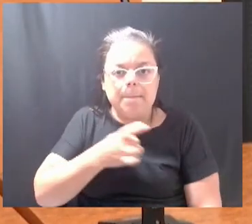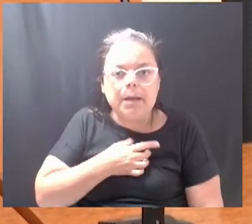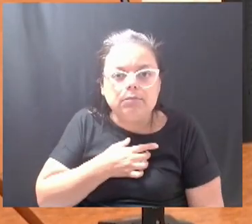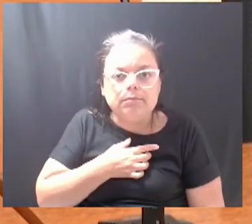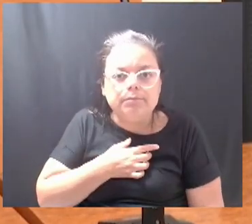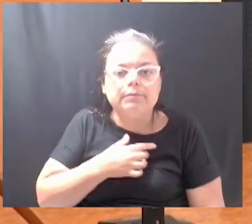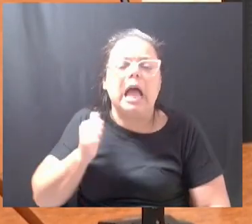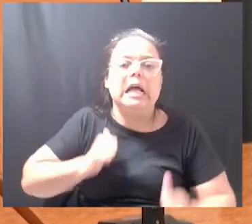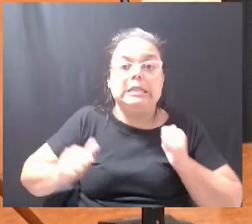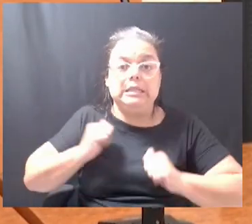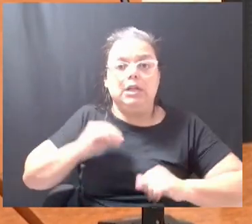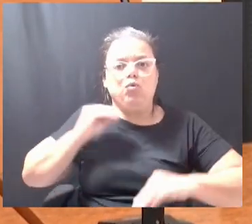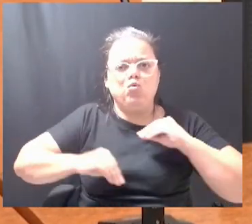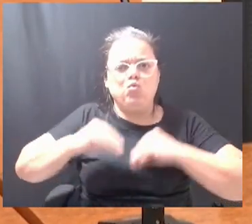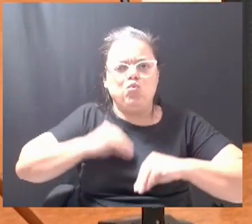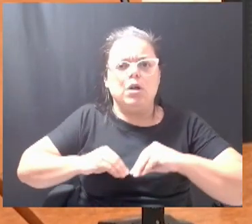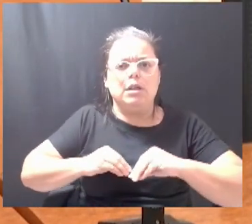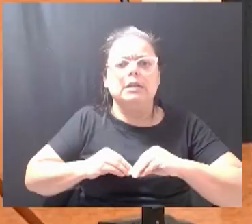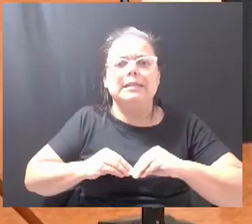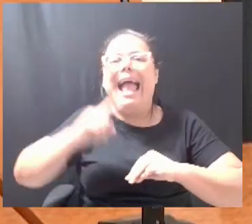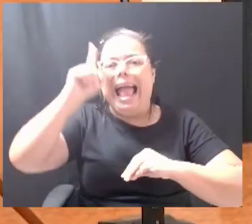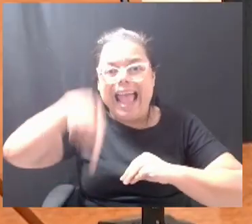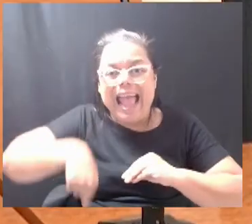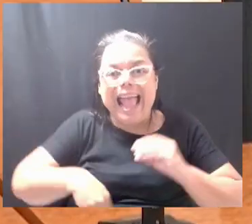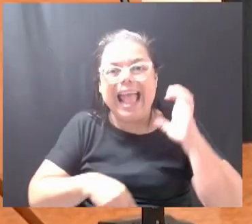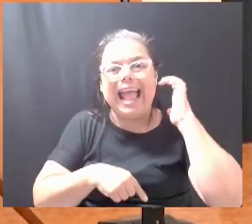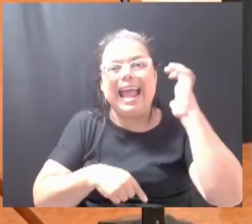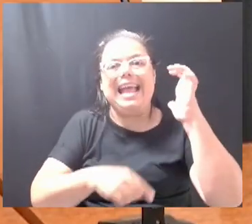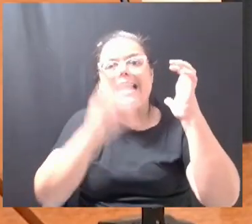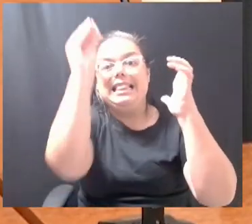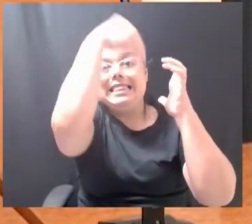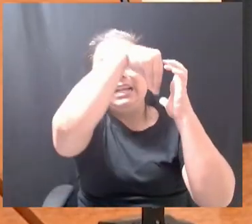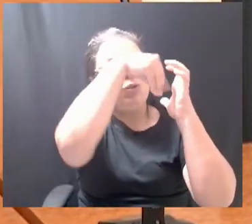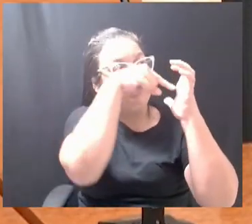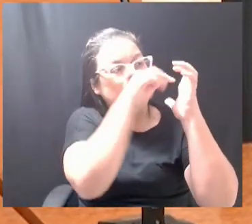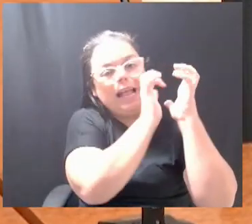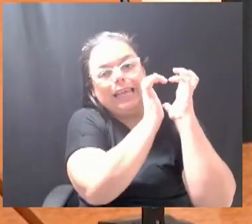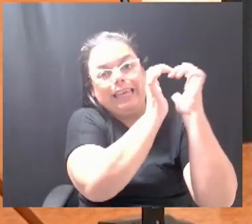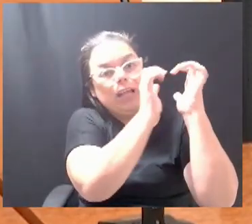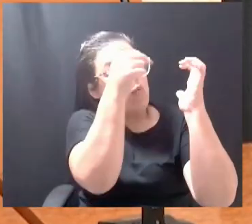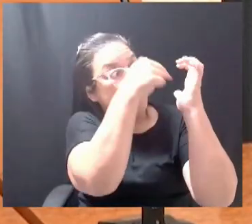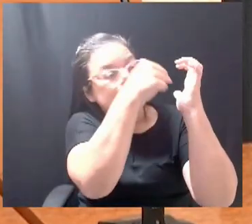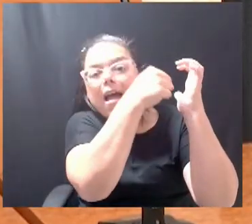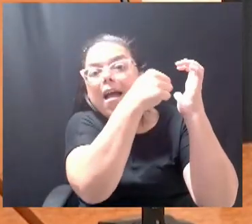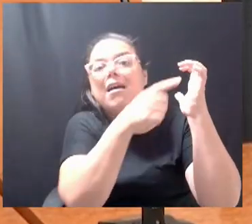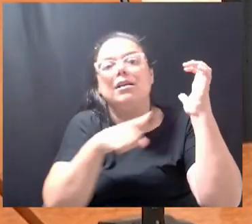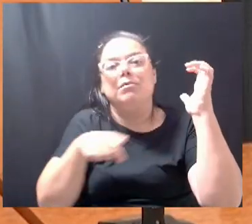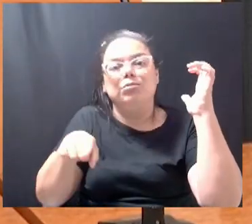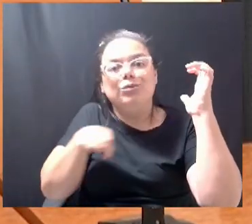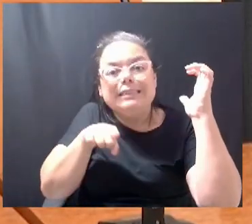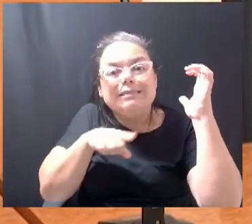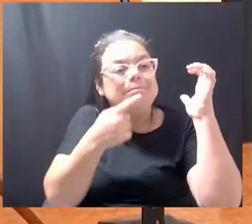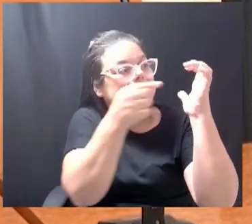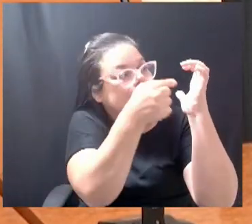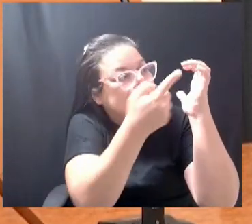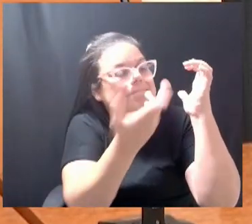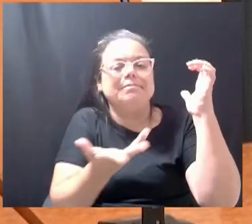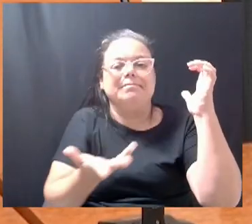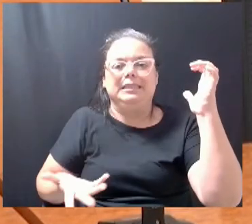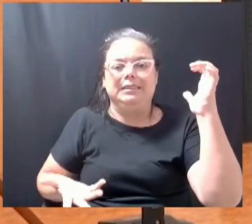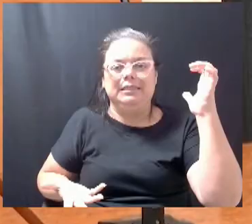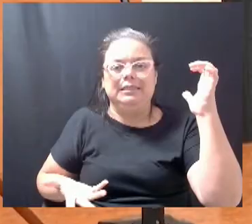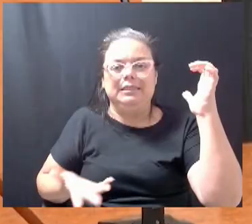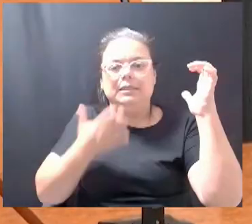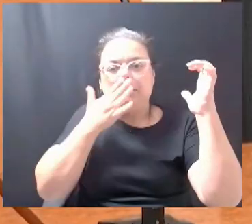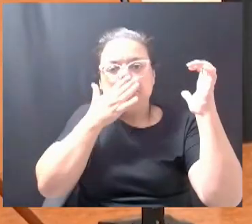aqui também. A forma como o cérebro está trabalhando, as substâncias do cérebro que se alteram. Ela vai ter